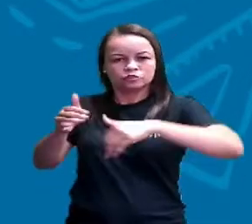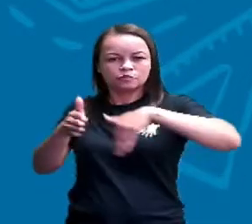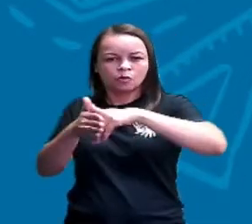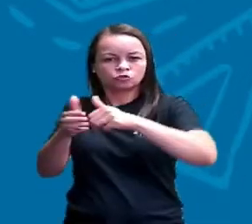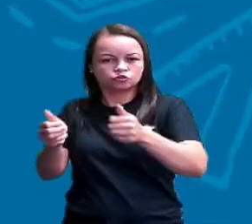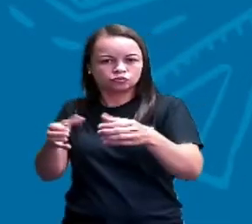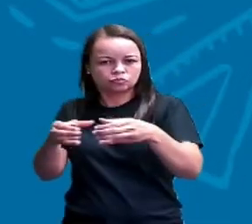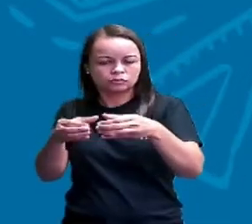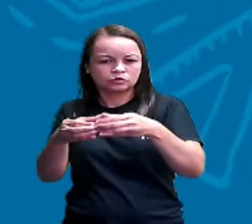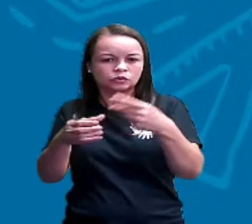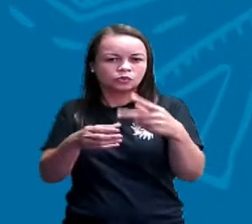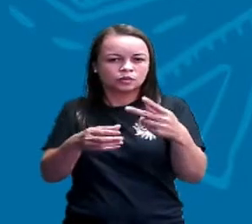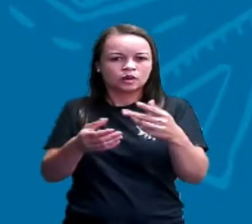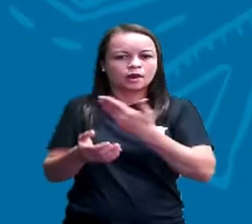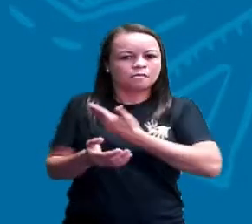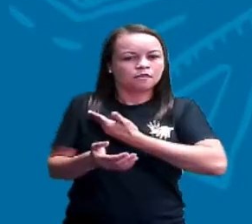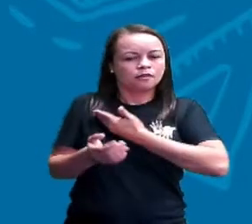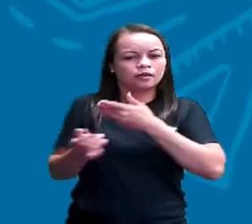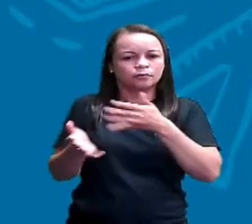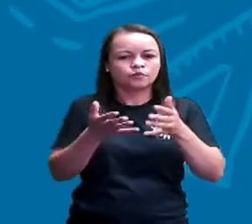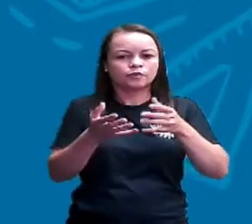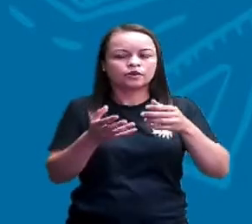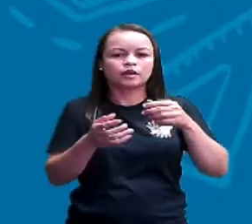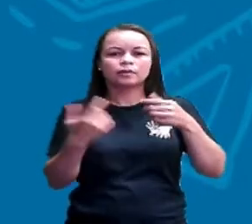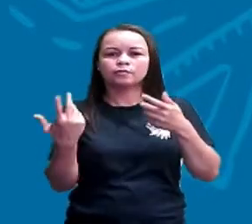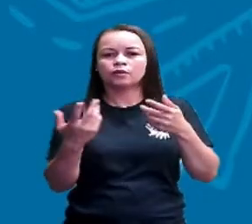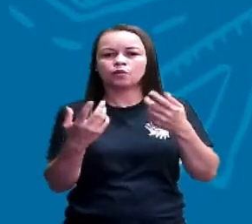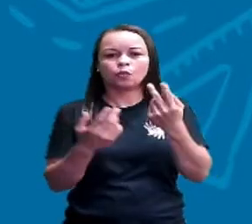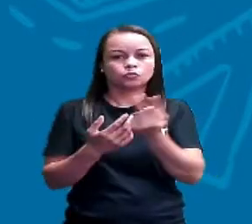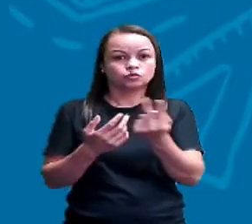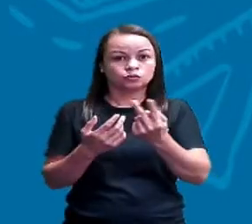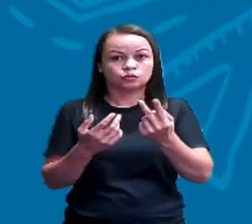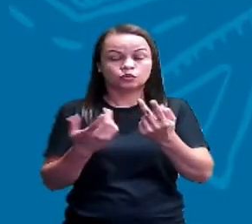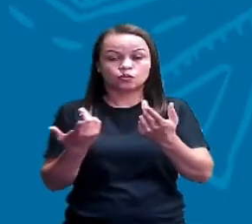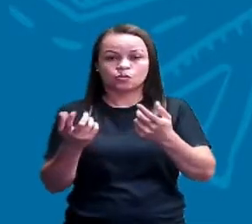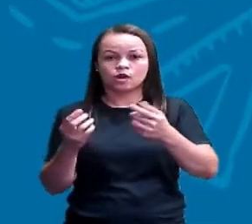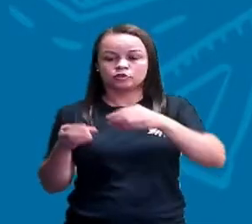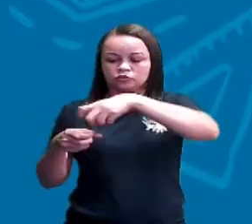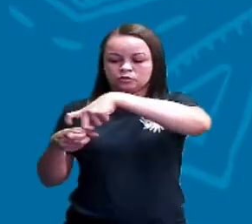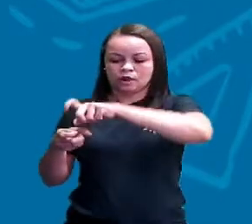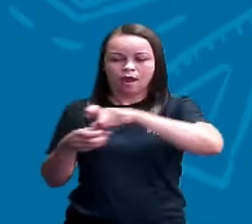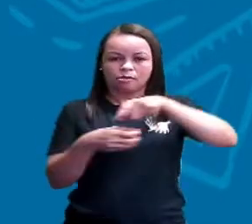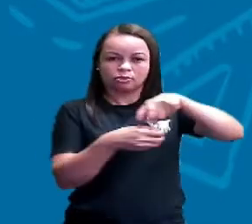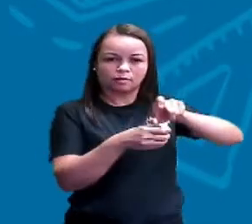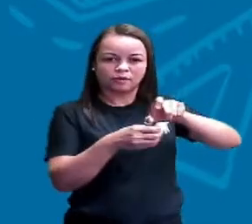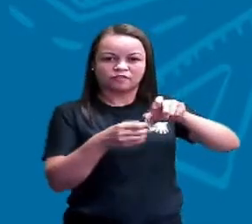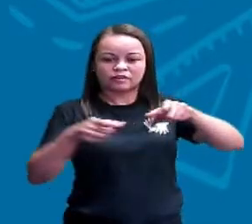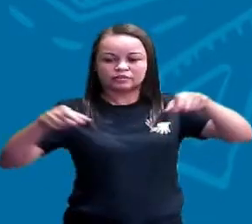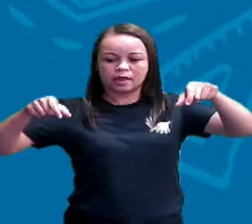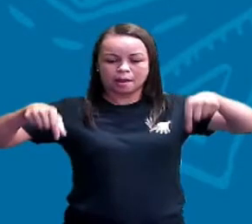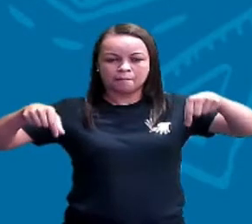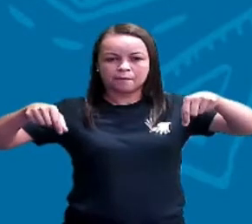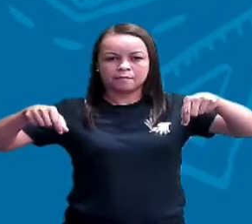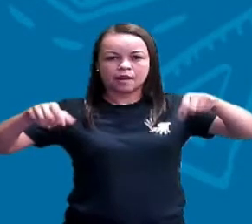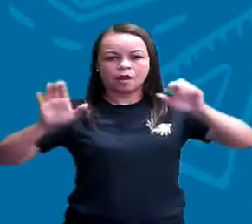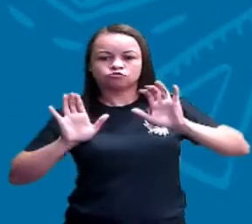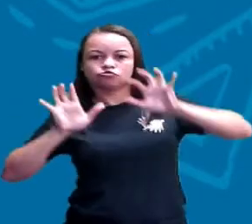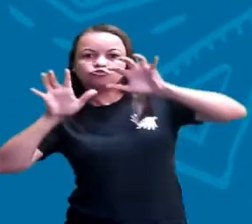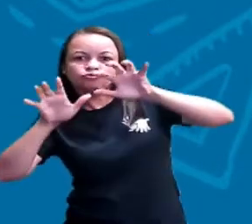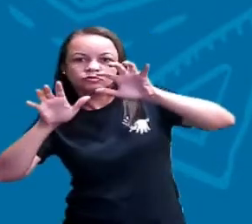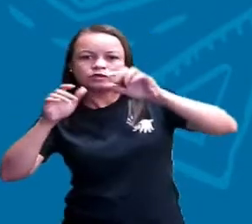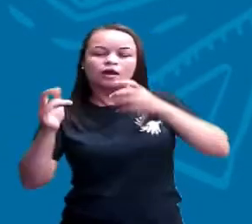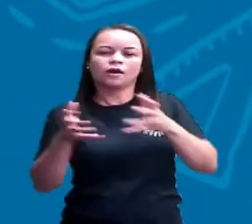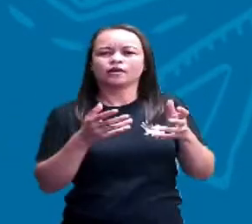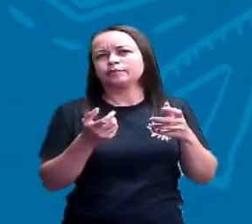ele pegou 2 latas para fazer a barra. Quem nunca fez isso, hein? Pegar 2 latas,